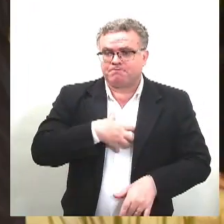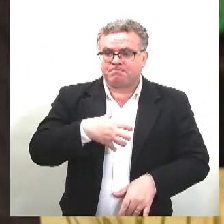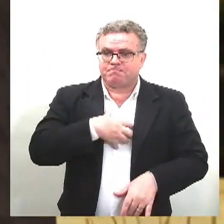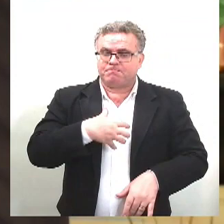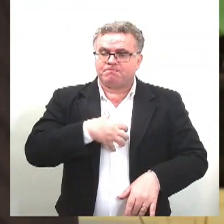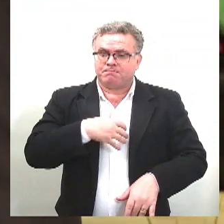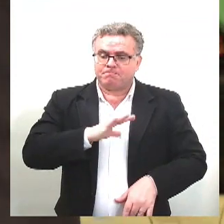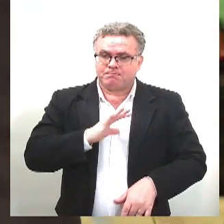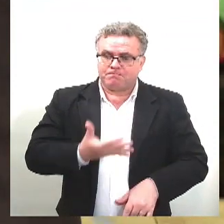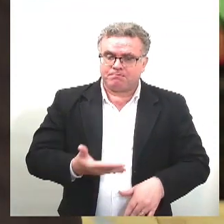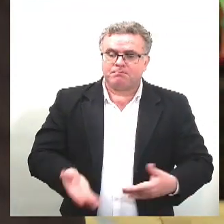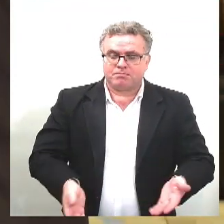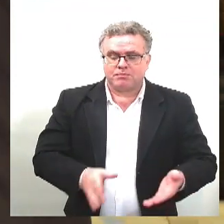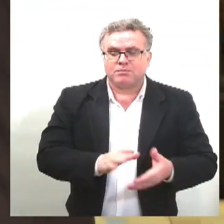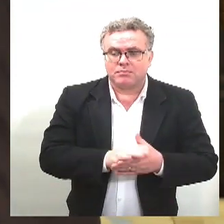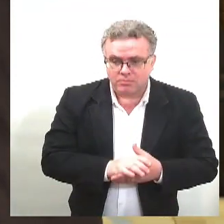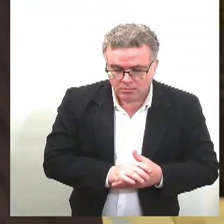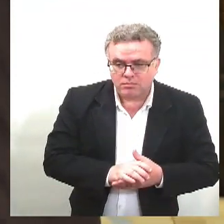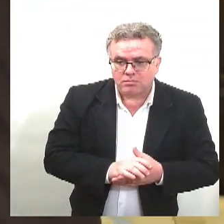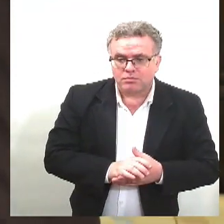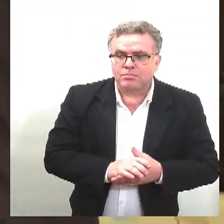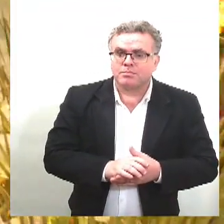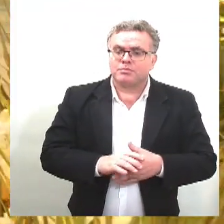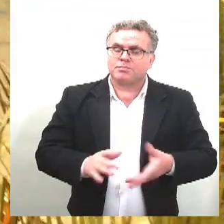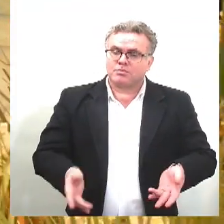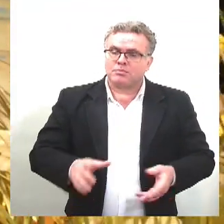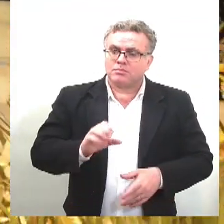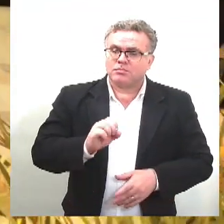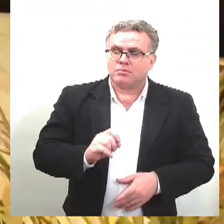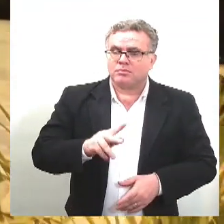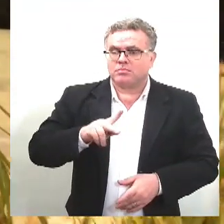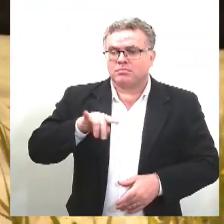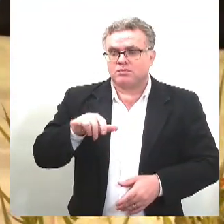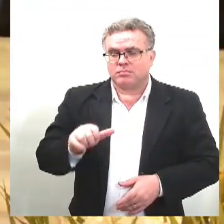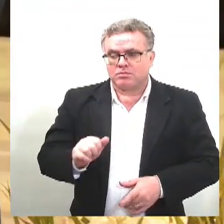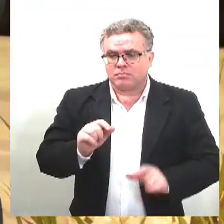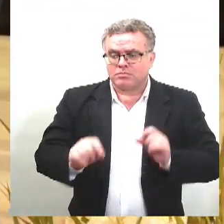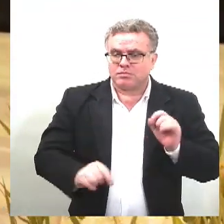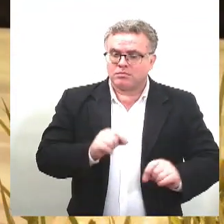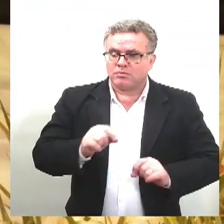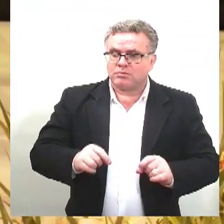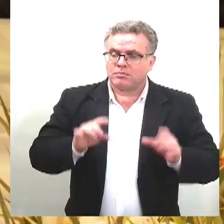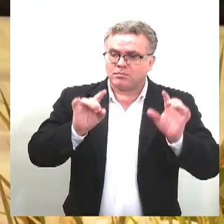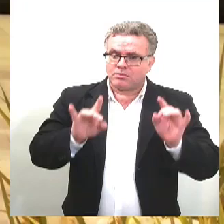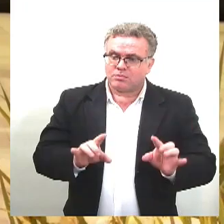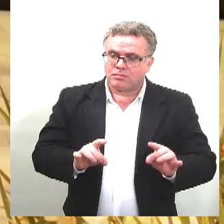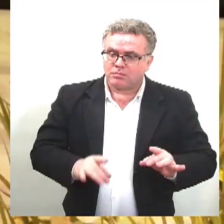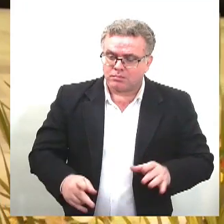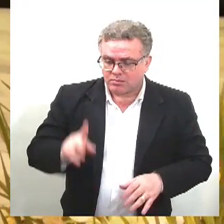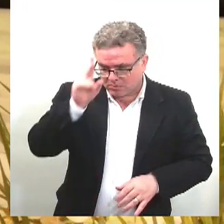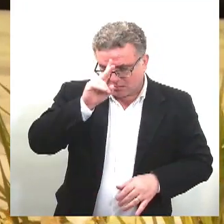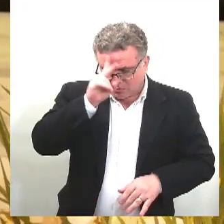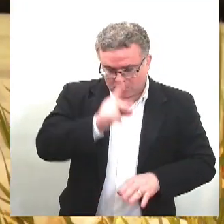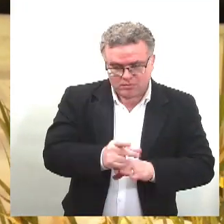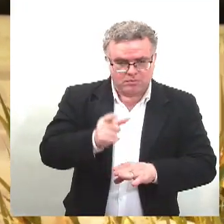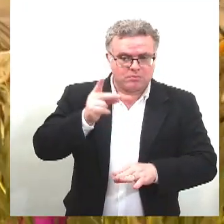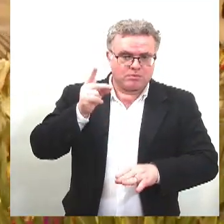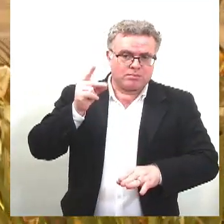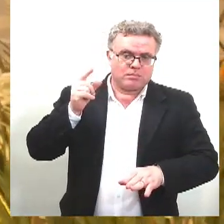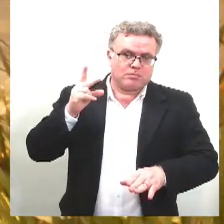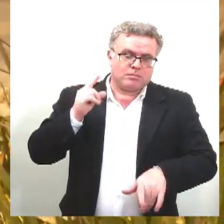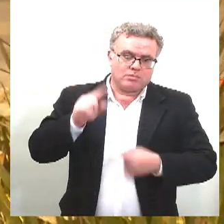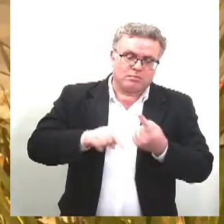honraria, batizada com o nome de Silvia de Oliveira, é um tributo à memória daquela que, com sua visão e